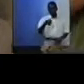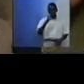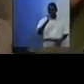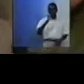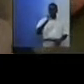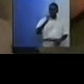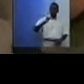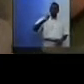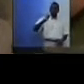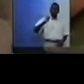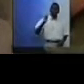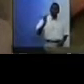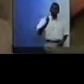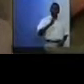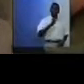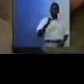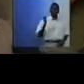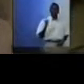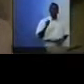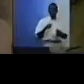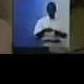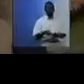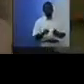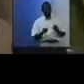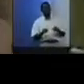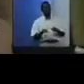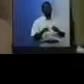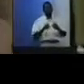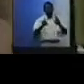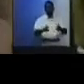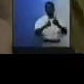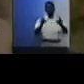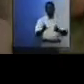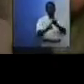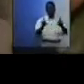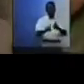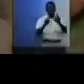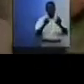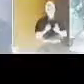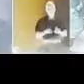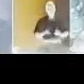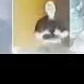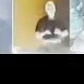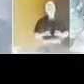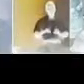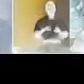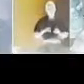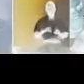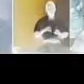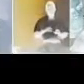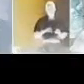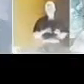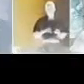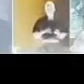Ficava no computador, né, Lu? Trabalhando. Virava na cadeira rolante e pegava latinha. Amassava,